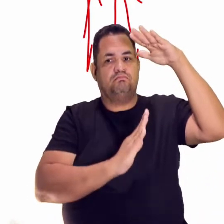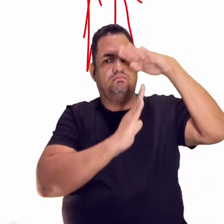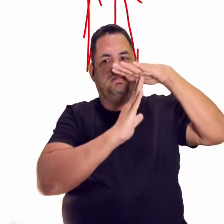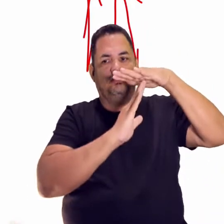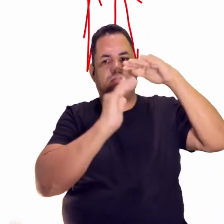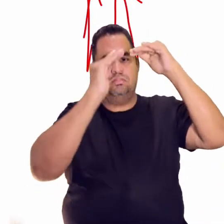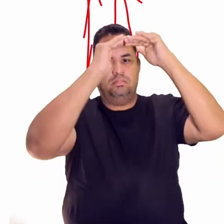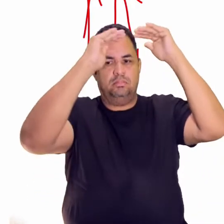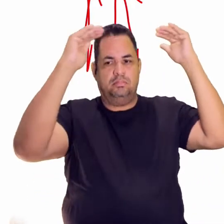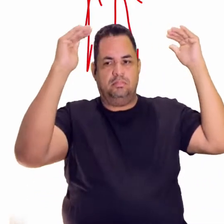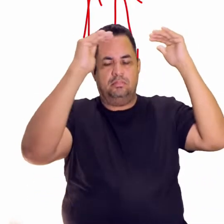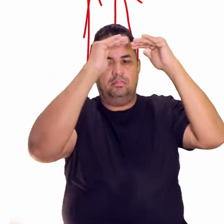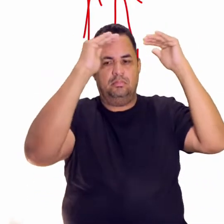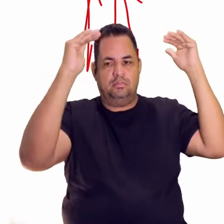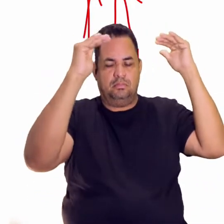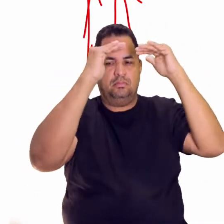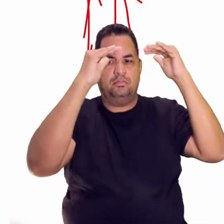tinha